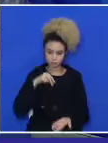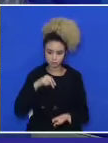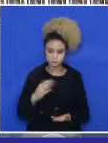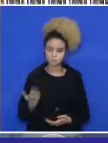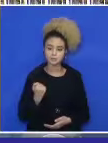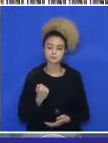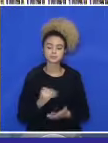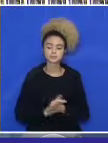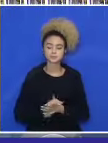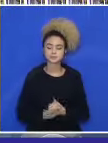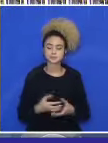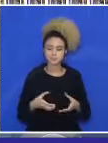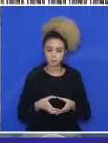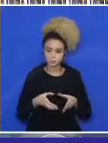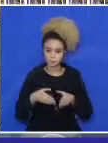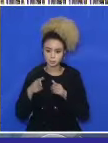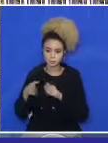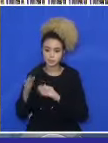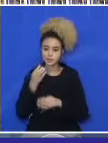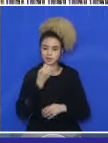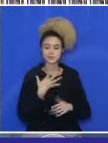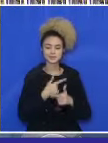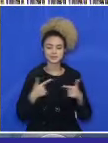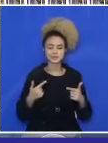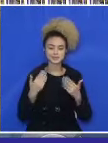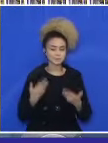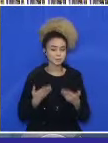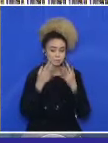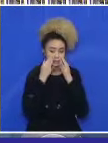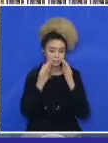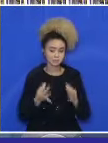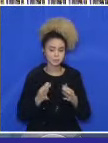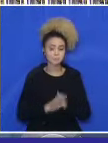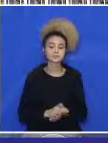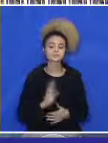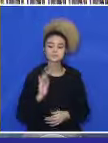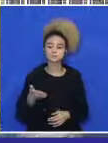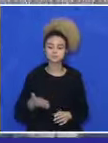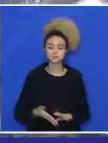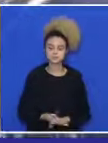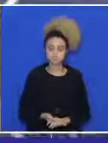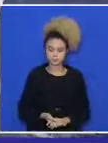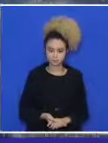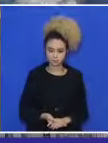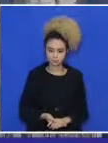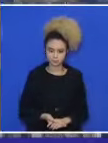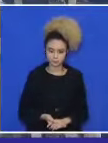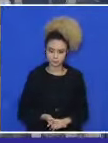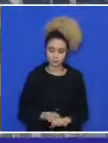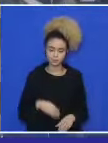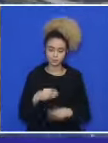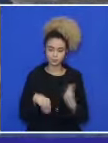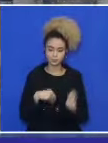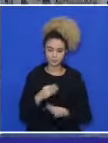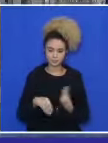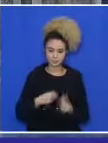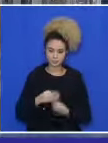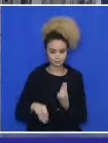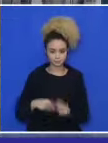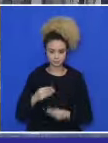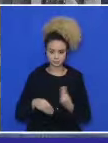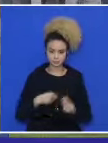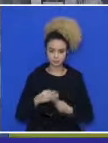Vamos lá? Bolas posicionadas. Boa sorte para você. Fique de olho na sua aposta. Valendo! Globo